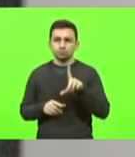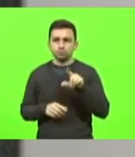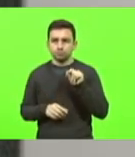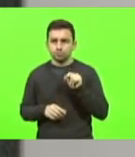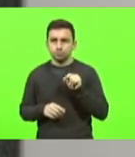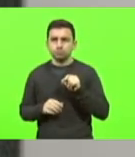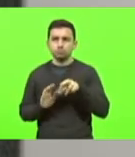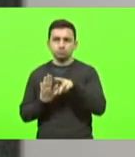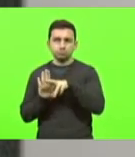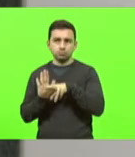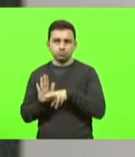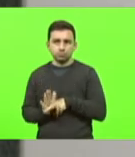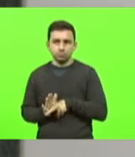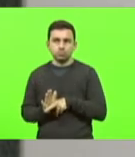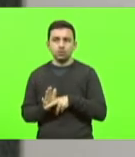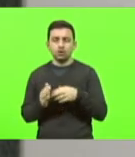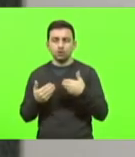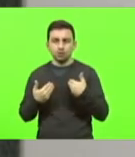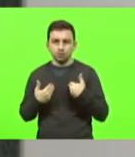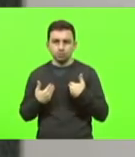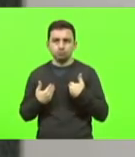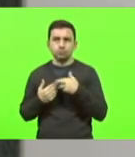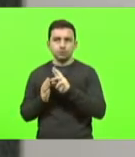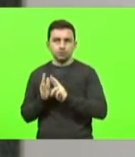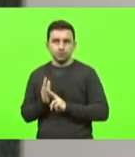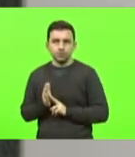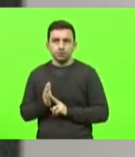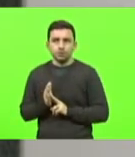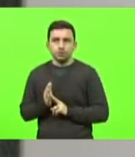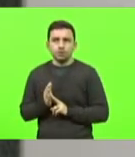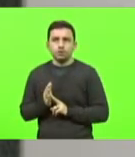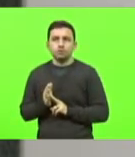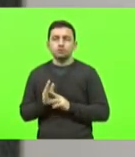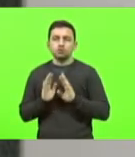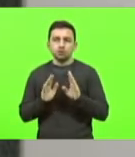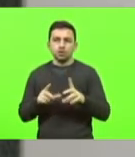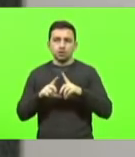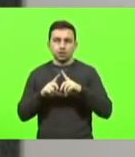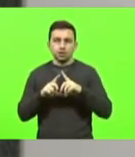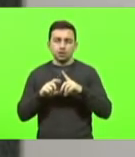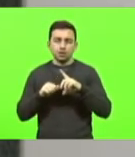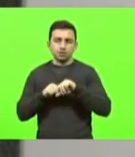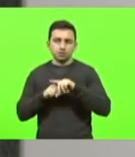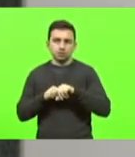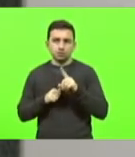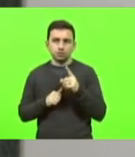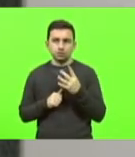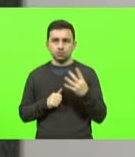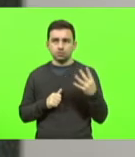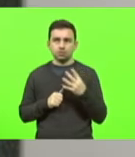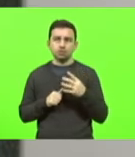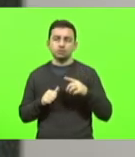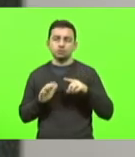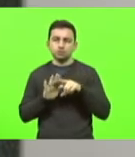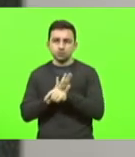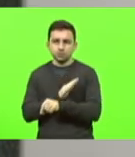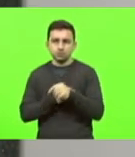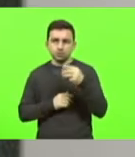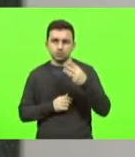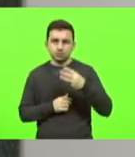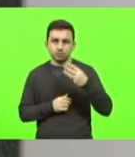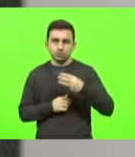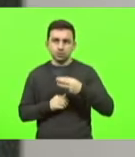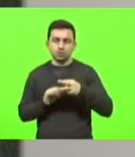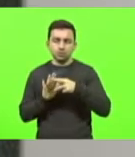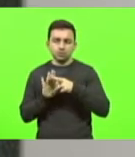regimental, como relator. Por força do disposto no artigo 144, inciso 3º, do Regimento Interno desse